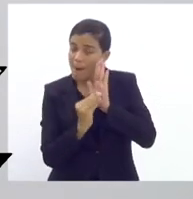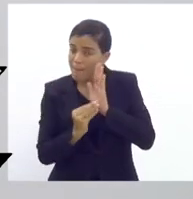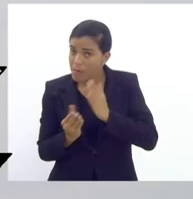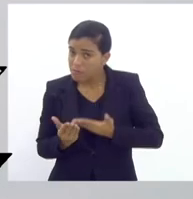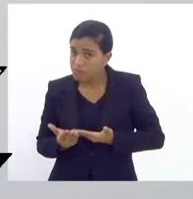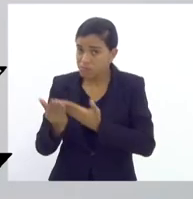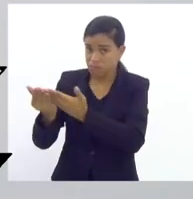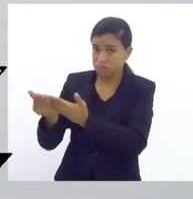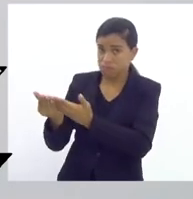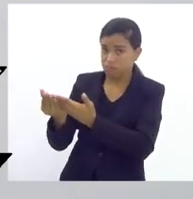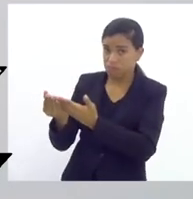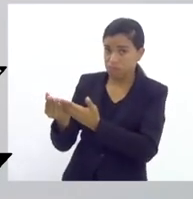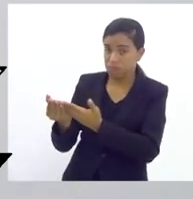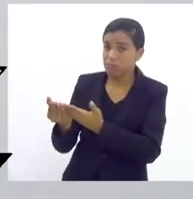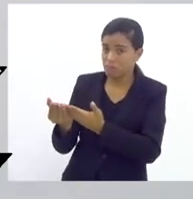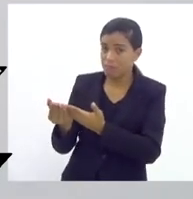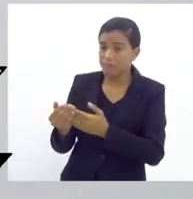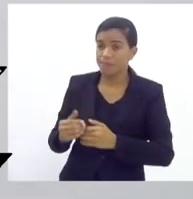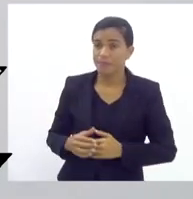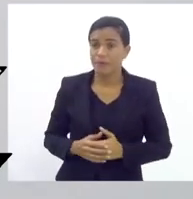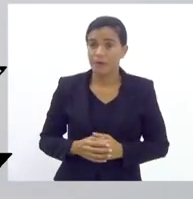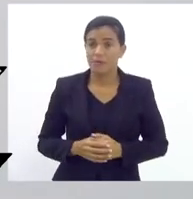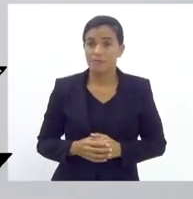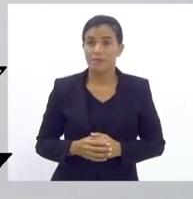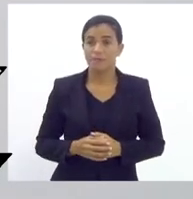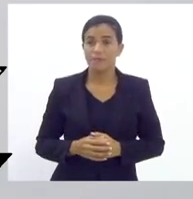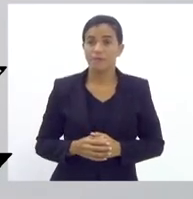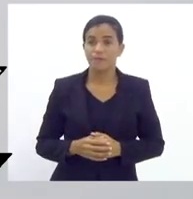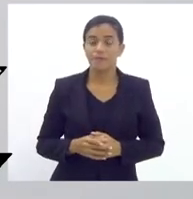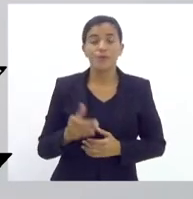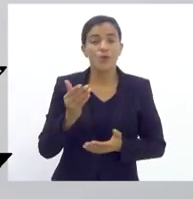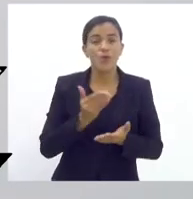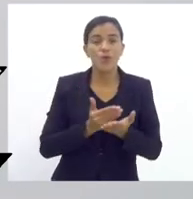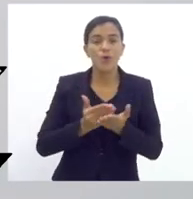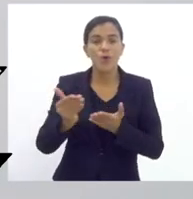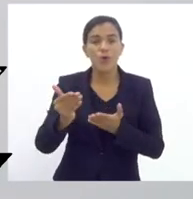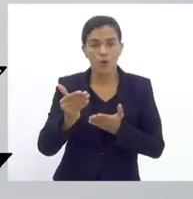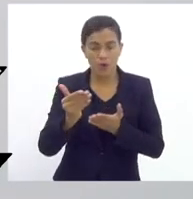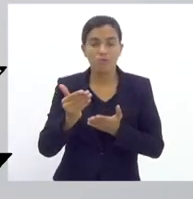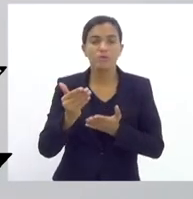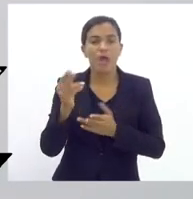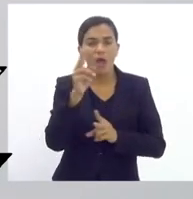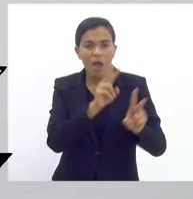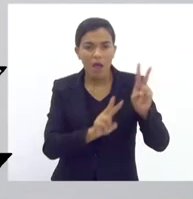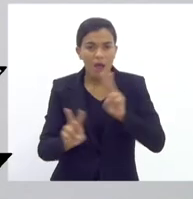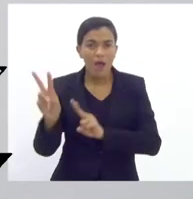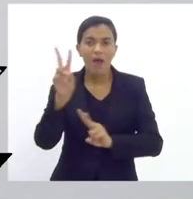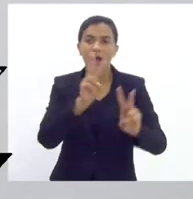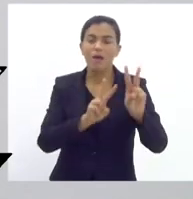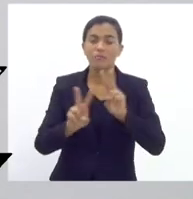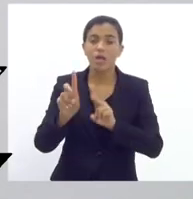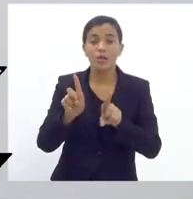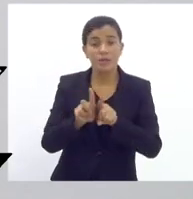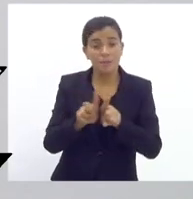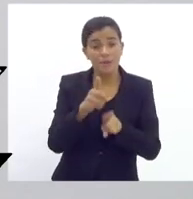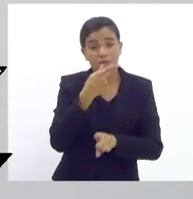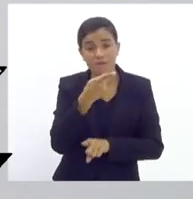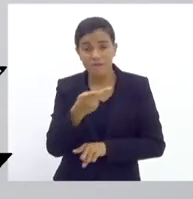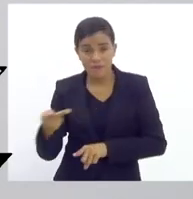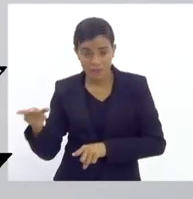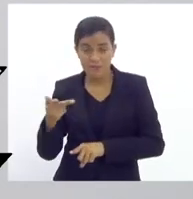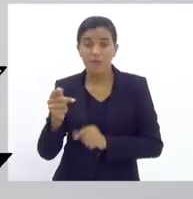ponto que tenha ficado nisso Bom começar a observar né E visitar